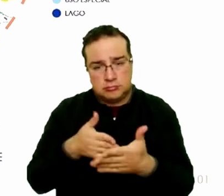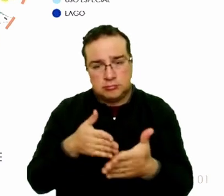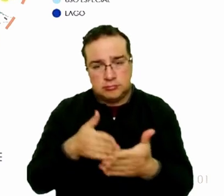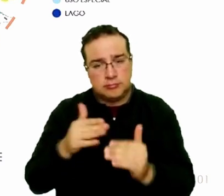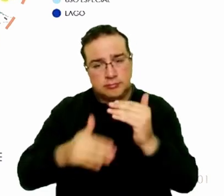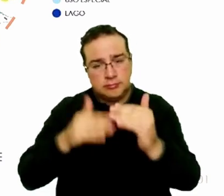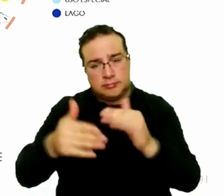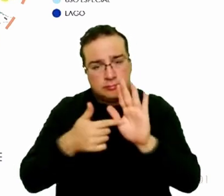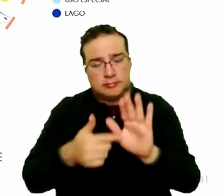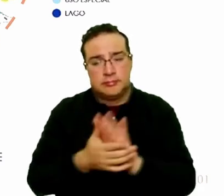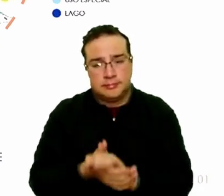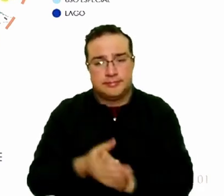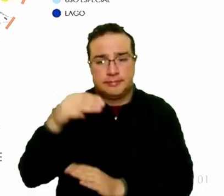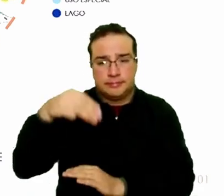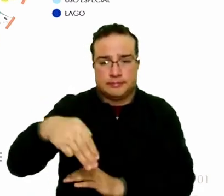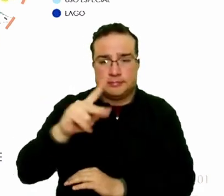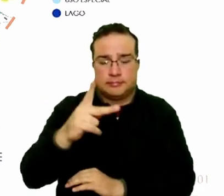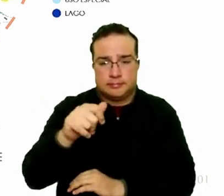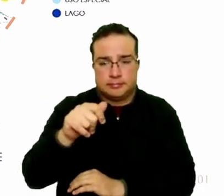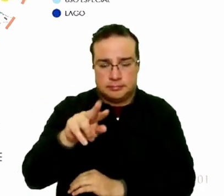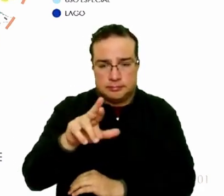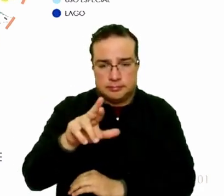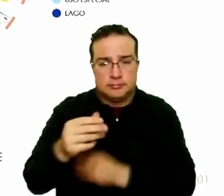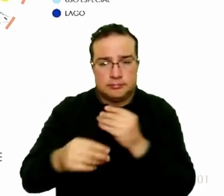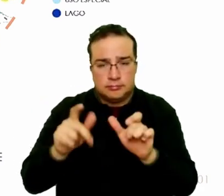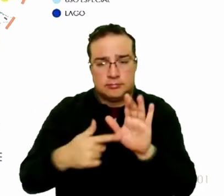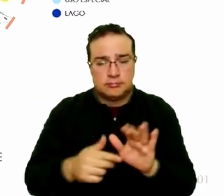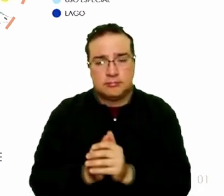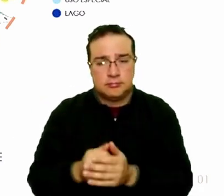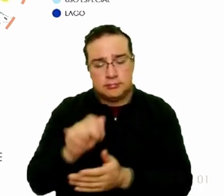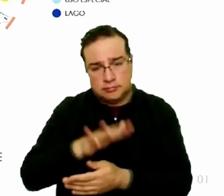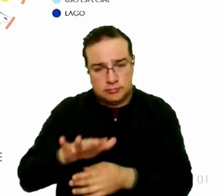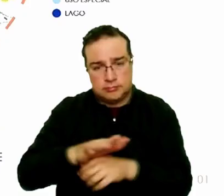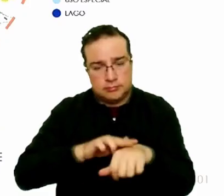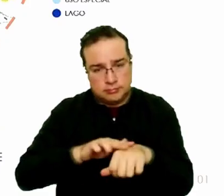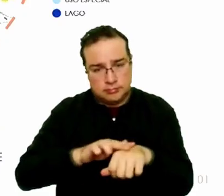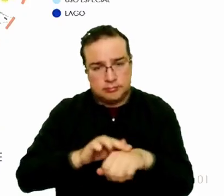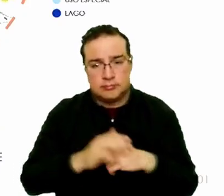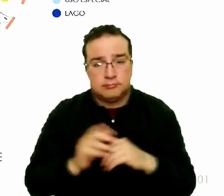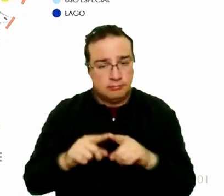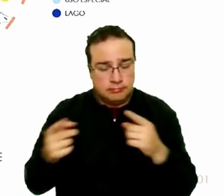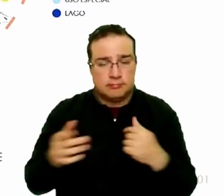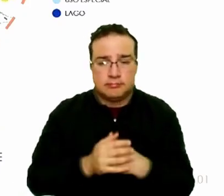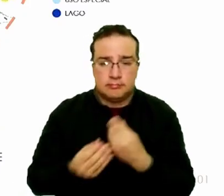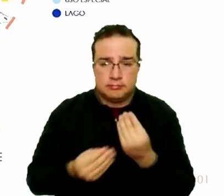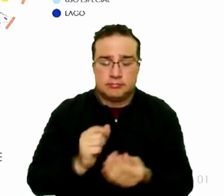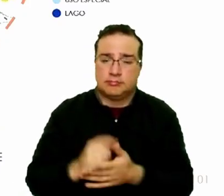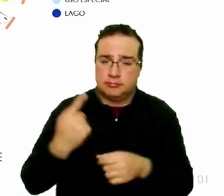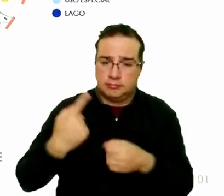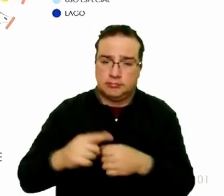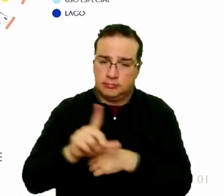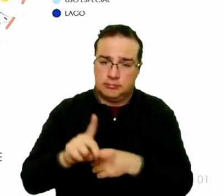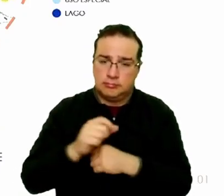da expansão da malha urbana sobre esses vazios urbanos, sobre essas áreas verdes. Mas, ainda assim, a cidade